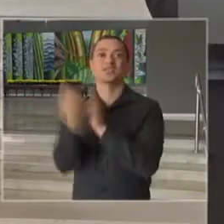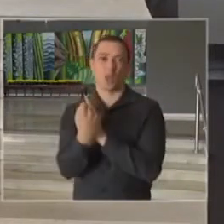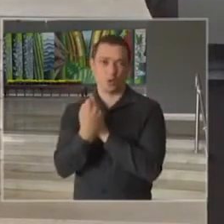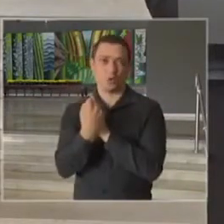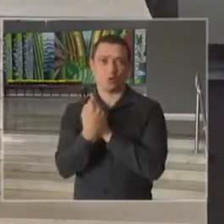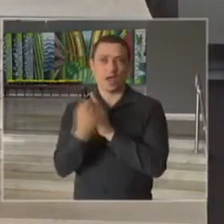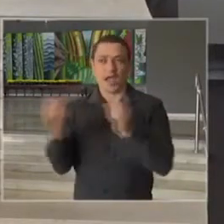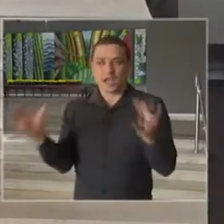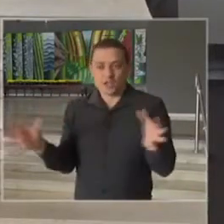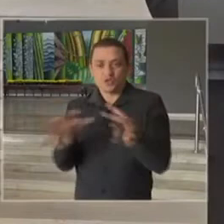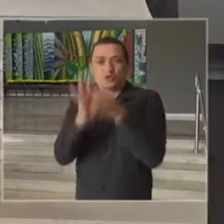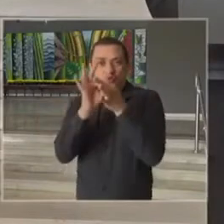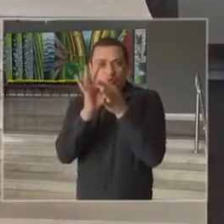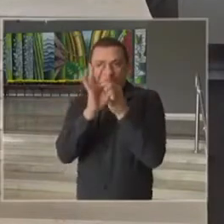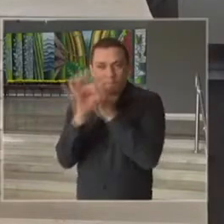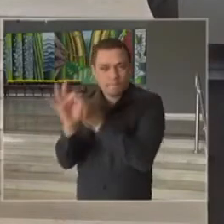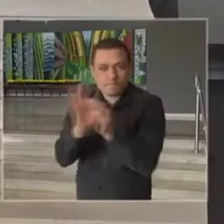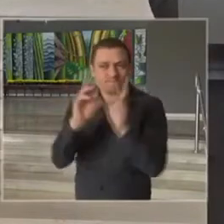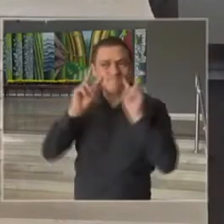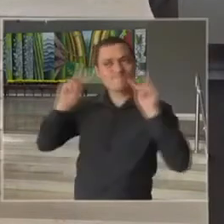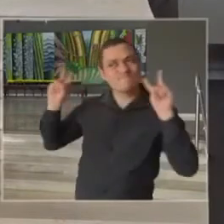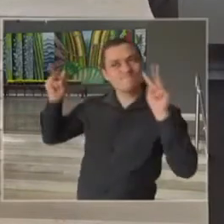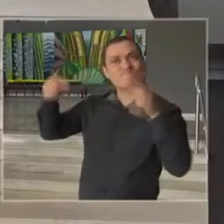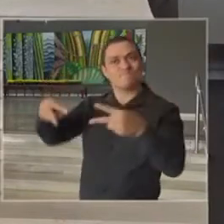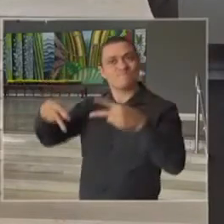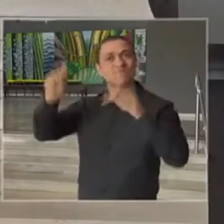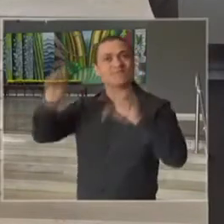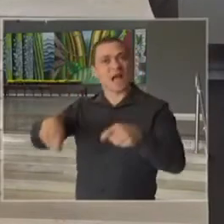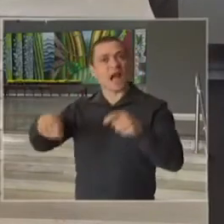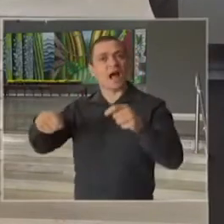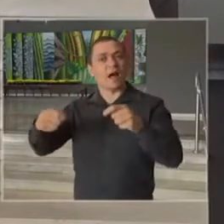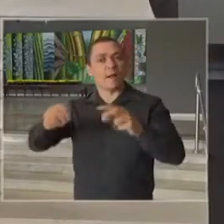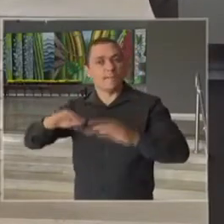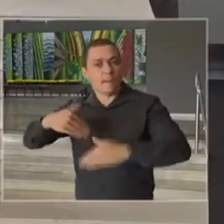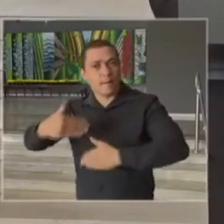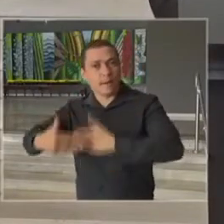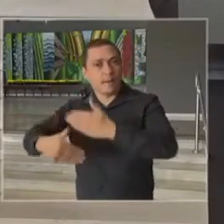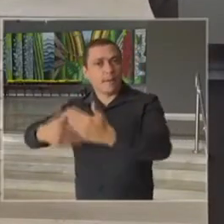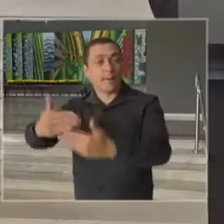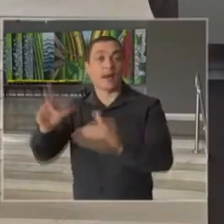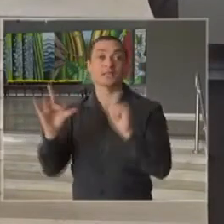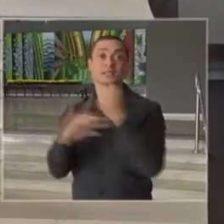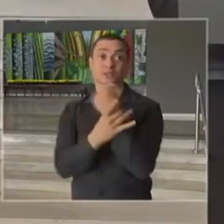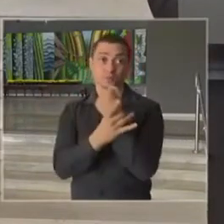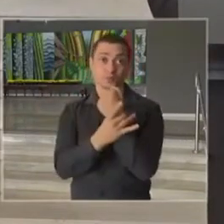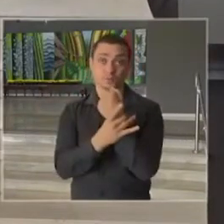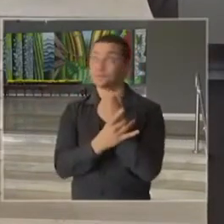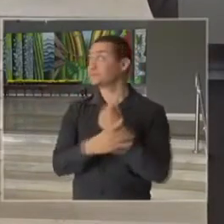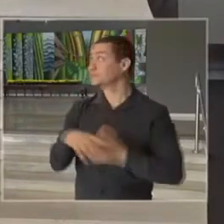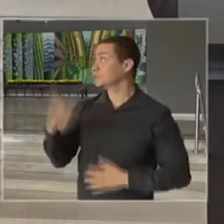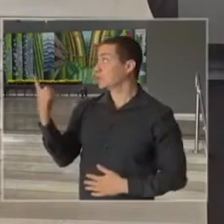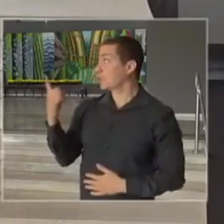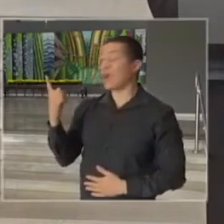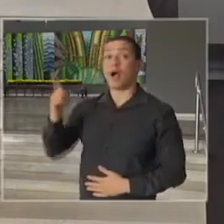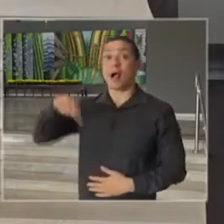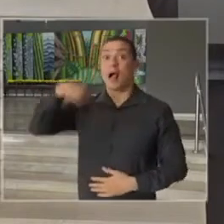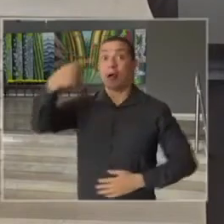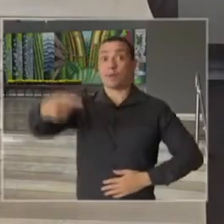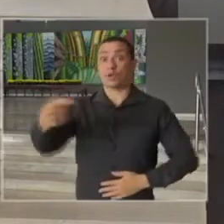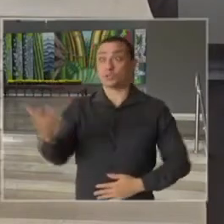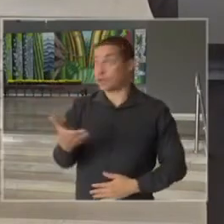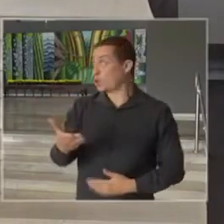trazendo esse olhar aqui para que essa transição aconteça com total segurança. A próxima atualização